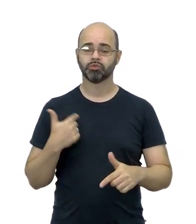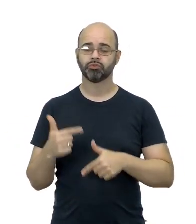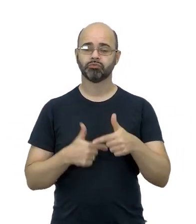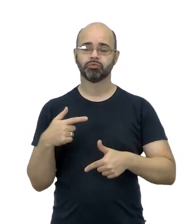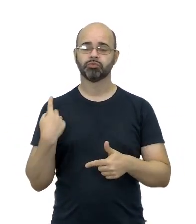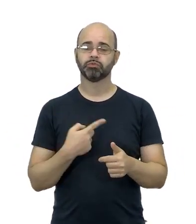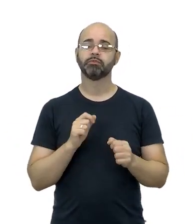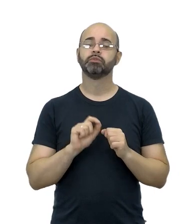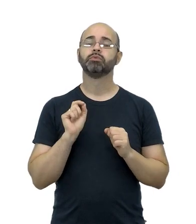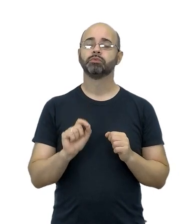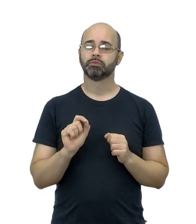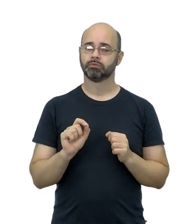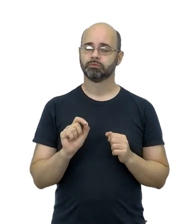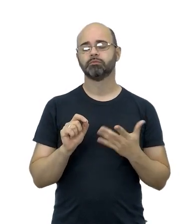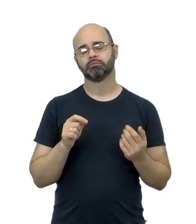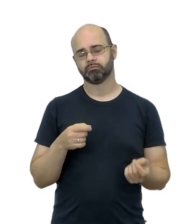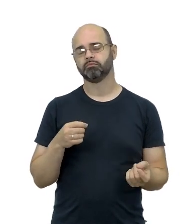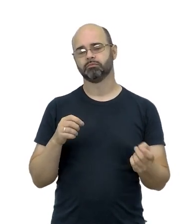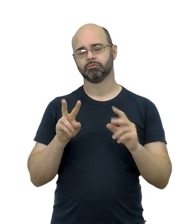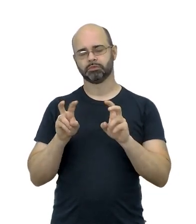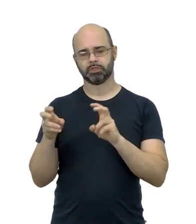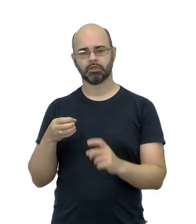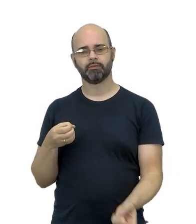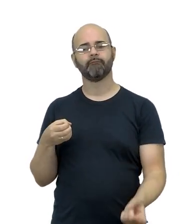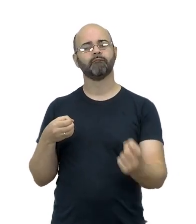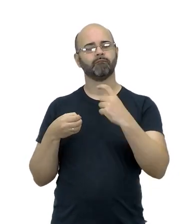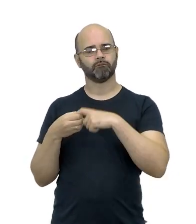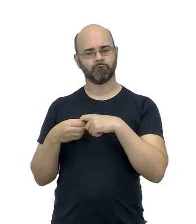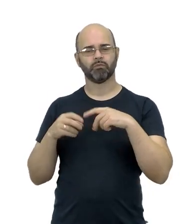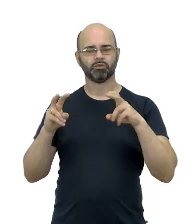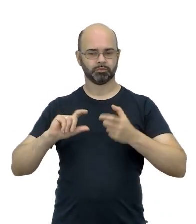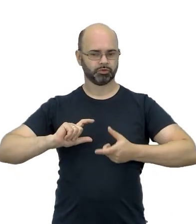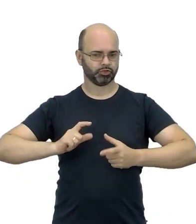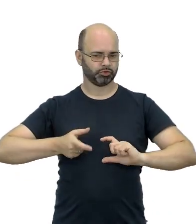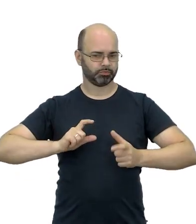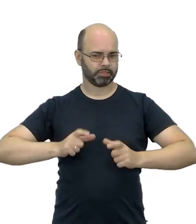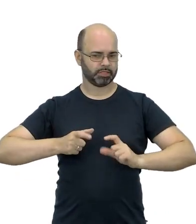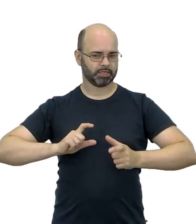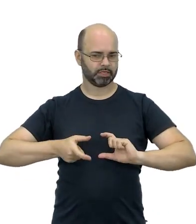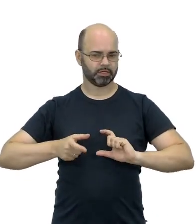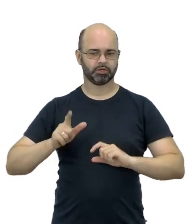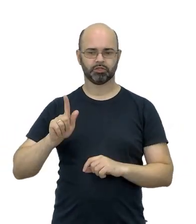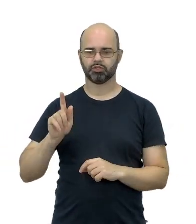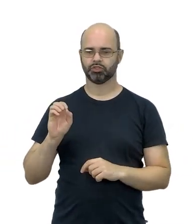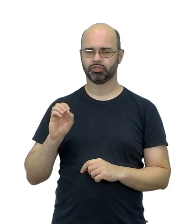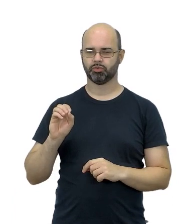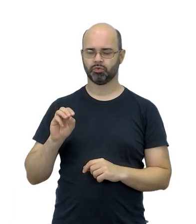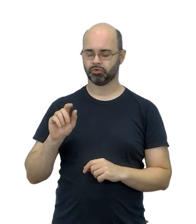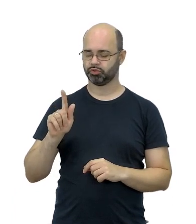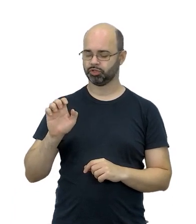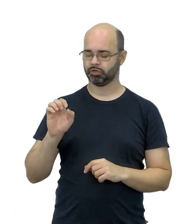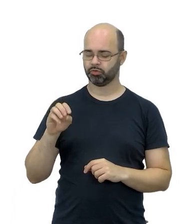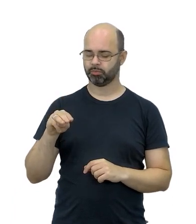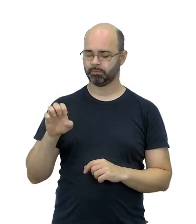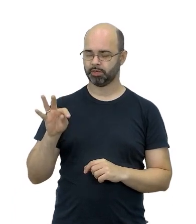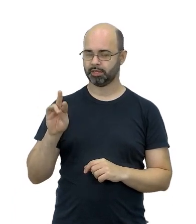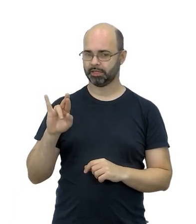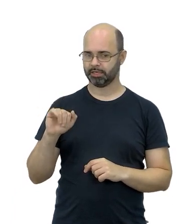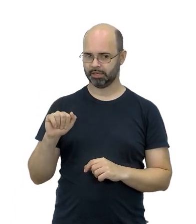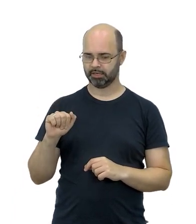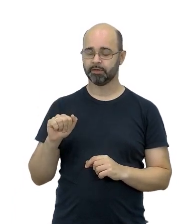vai retomar, né, o tema da geometria e trazer aqui no fundo um aprofundamento,